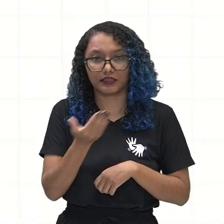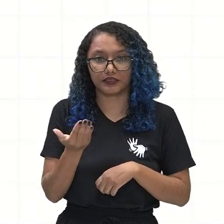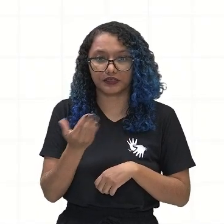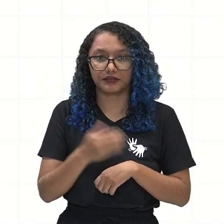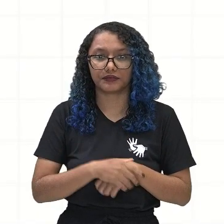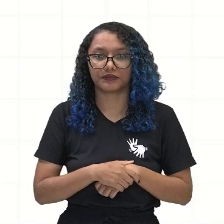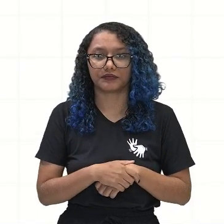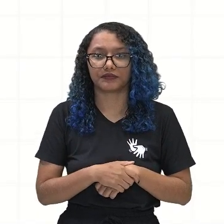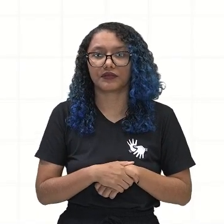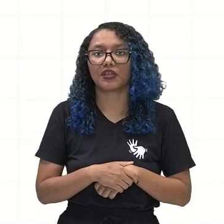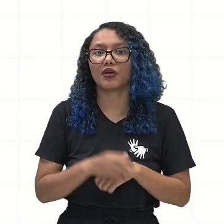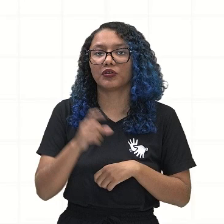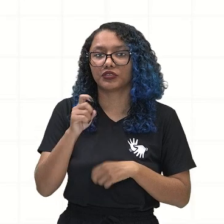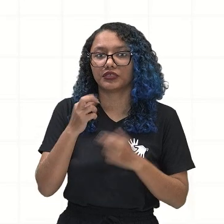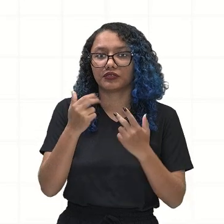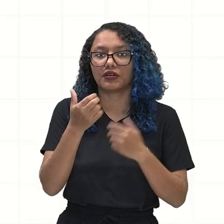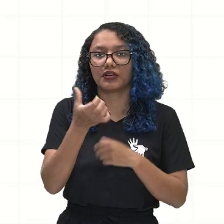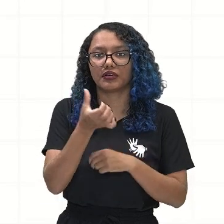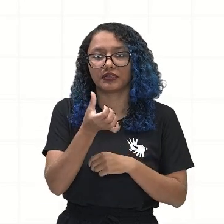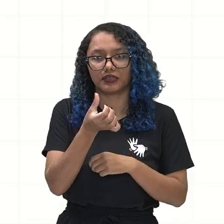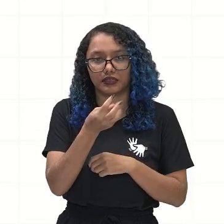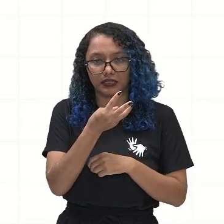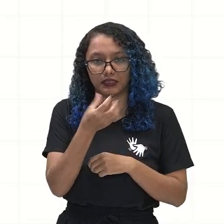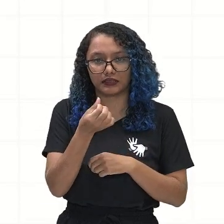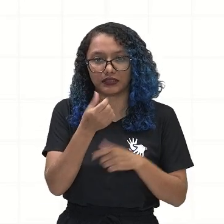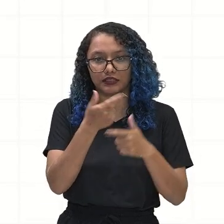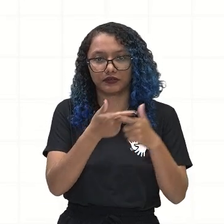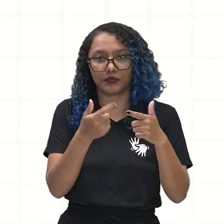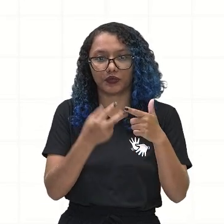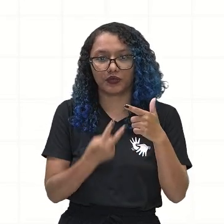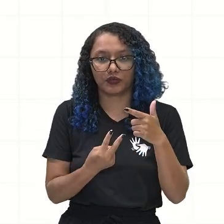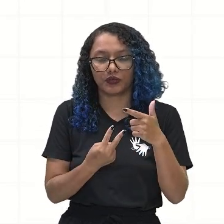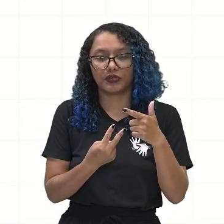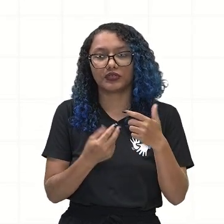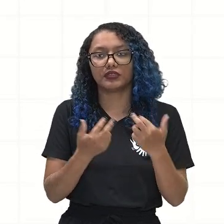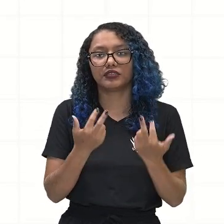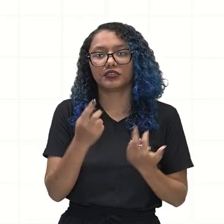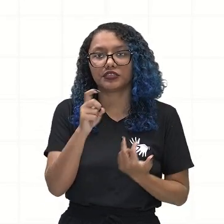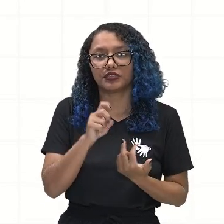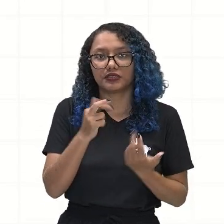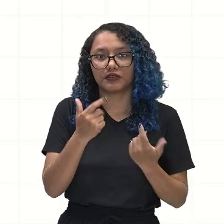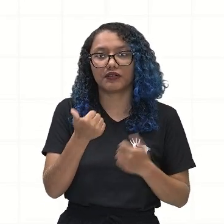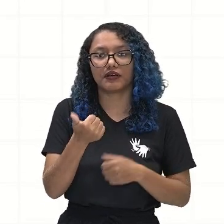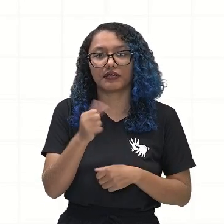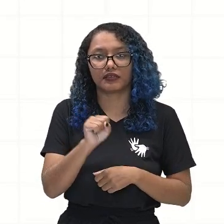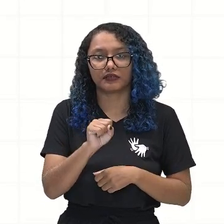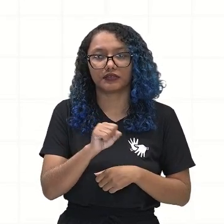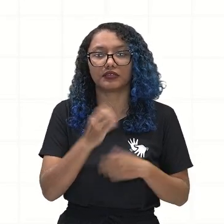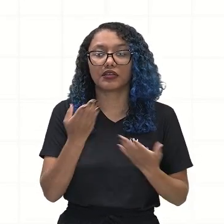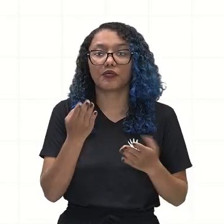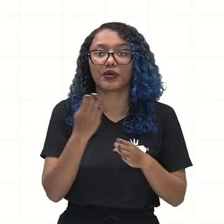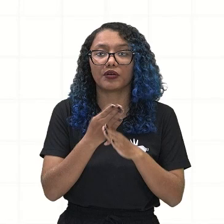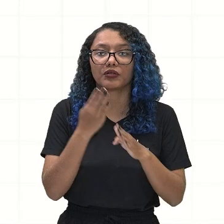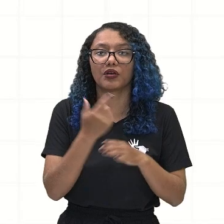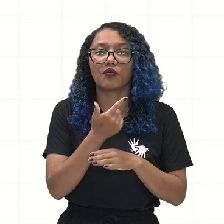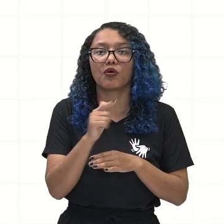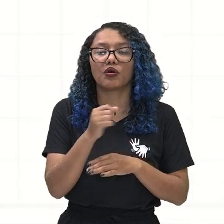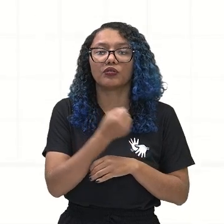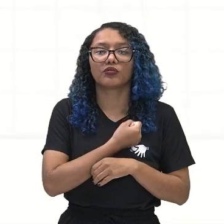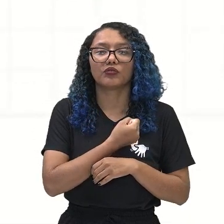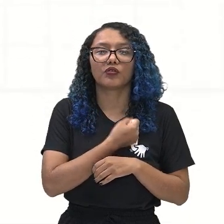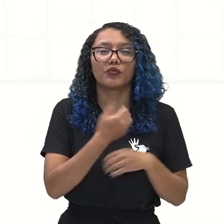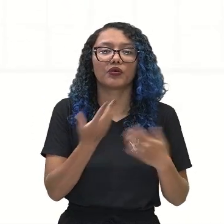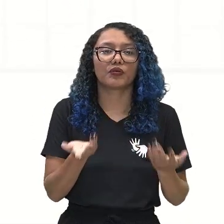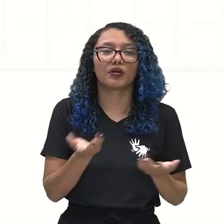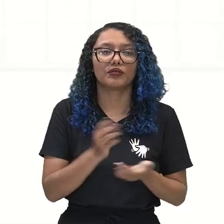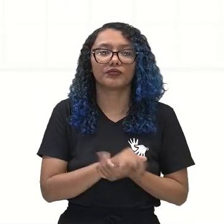ser igual a 36 por 2, que x vai ser igual a 18. E para descobrir o outro número, e o último,